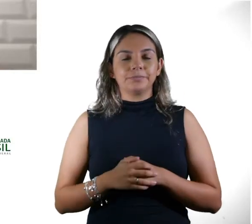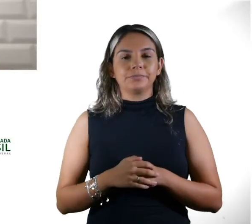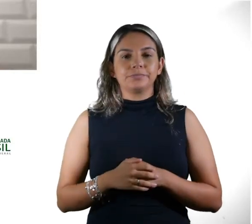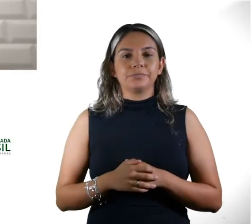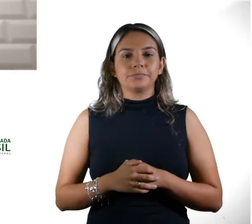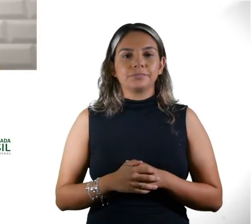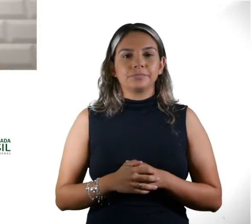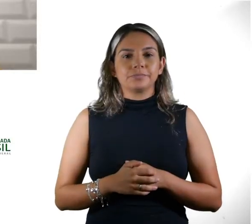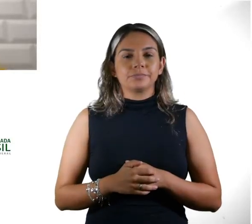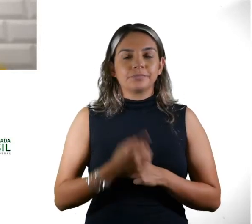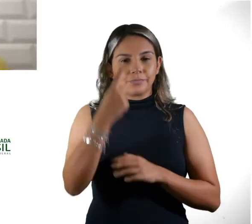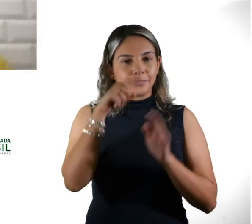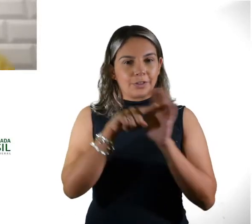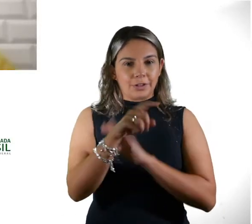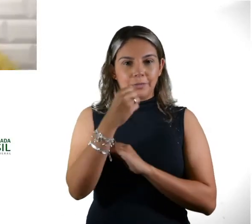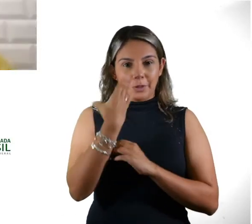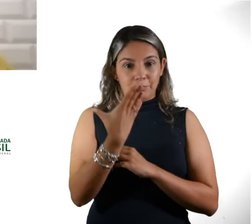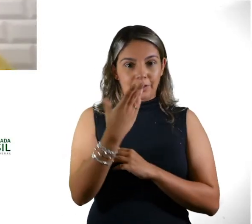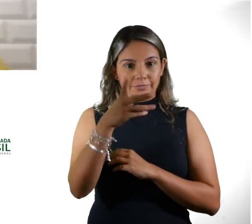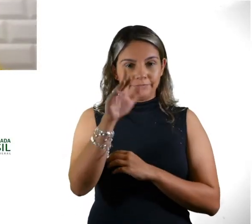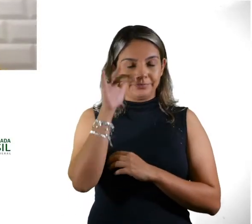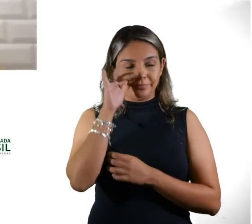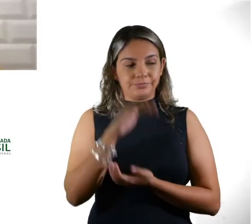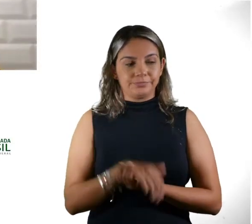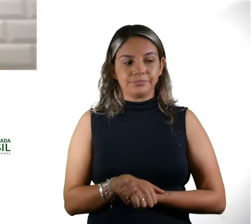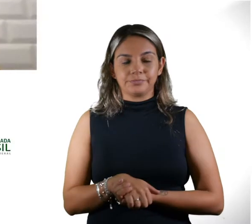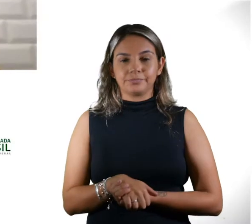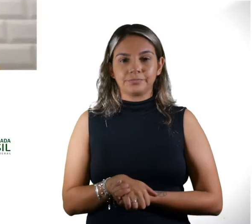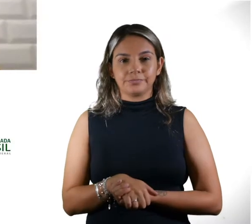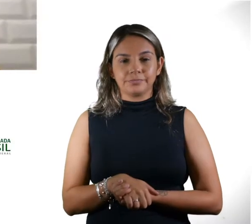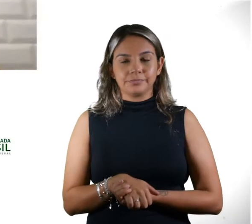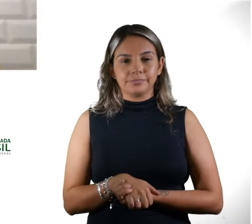tem uma pergunta boa aqui, quer ver?